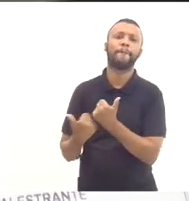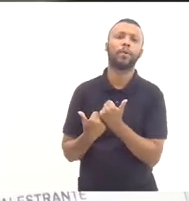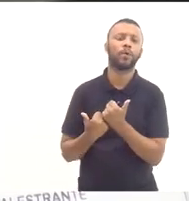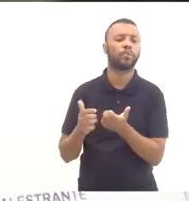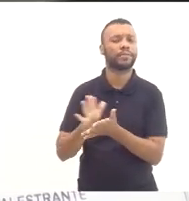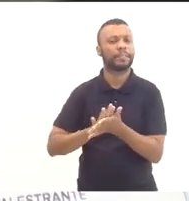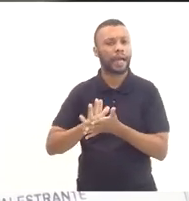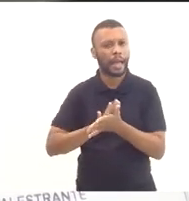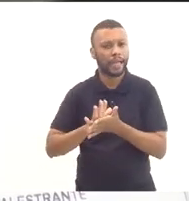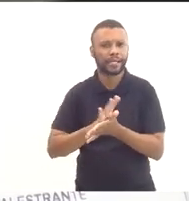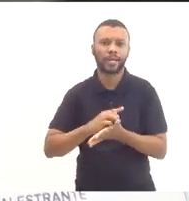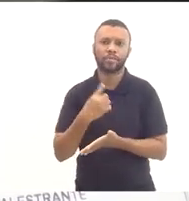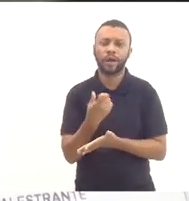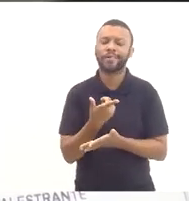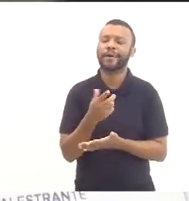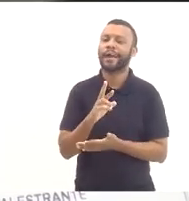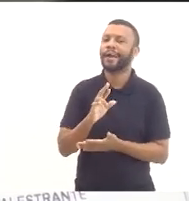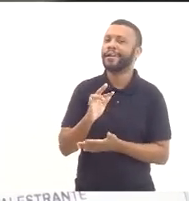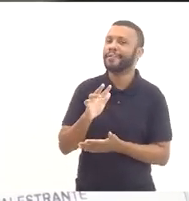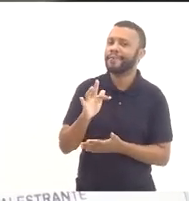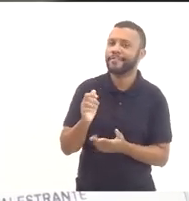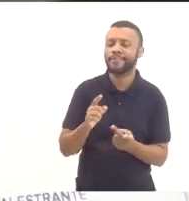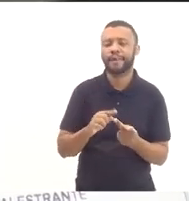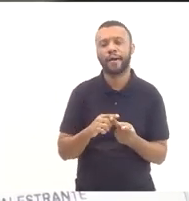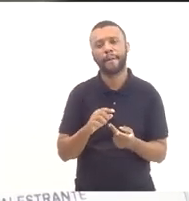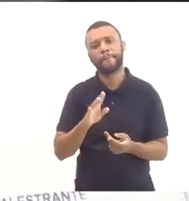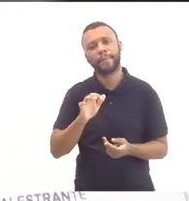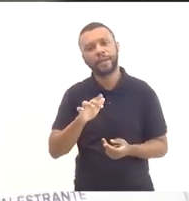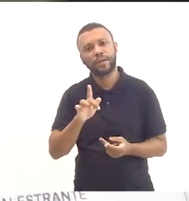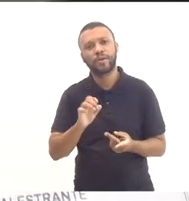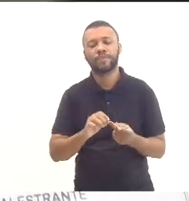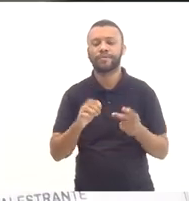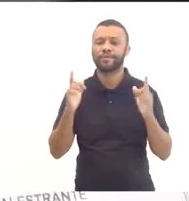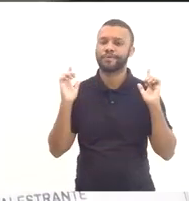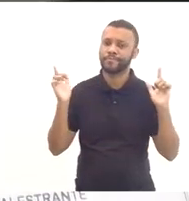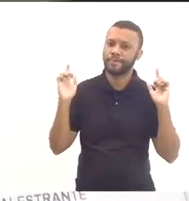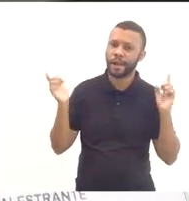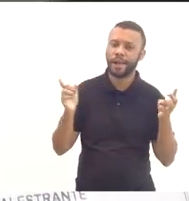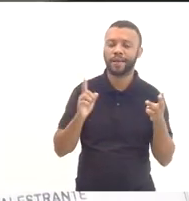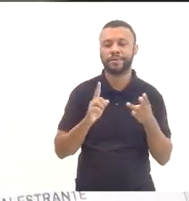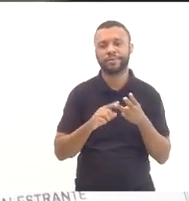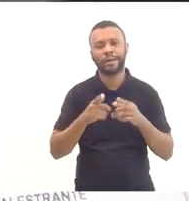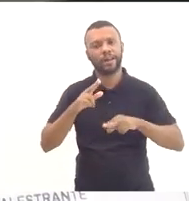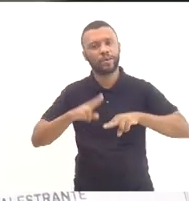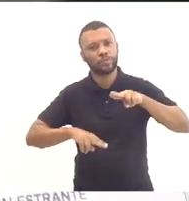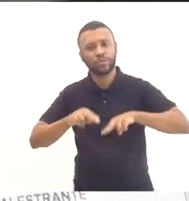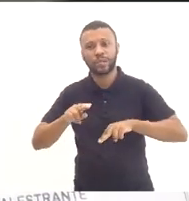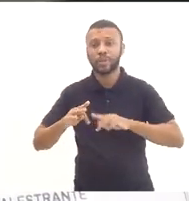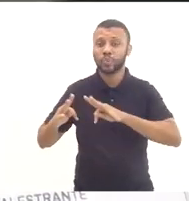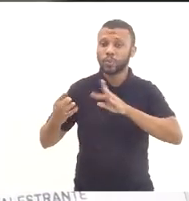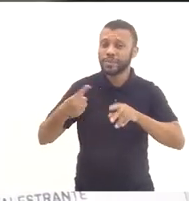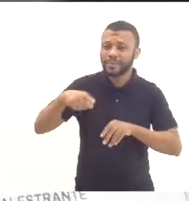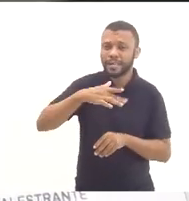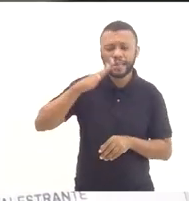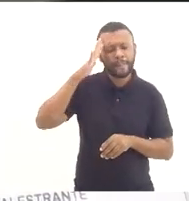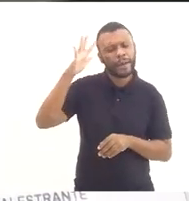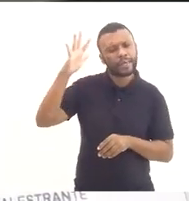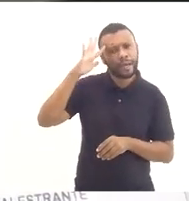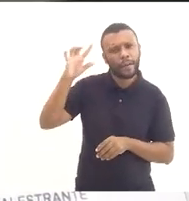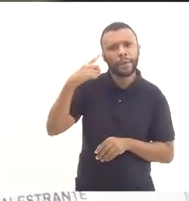a gente faz rifa bingo festa bazar festa junina tudo que vocês imaginarem